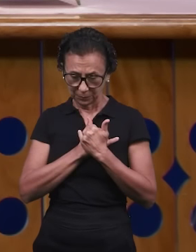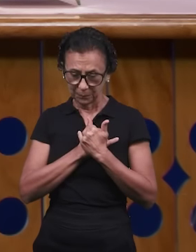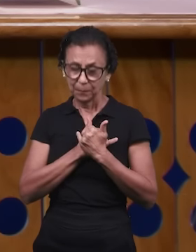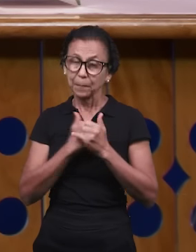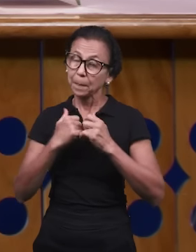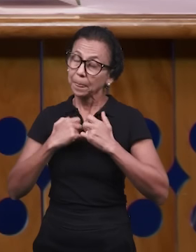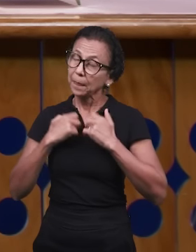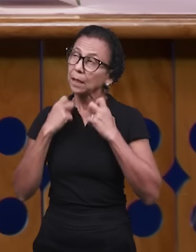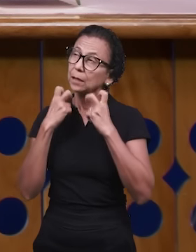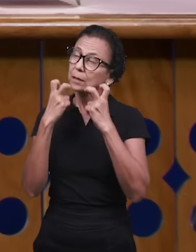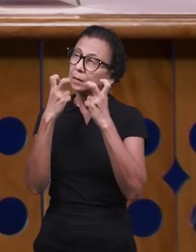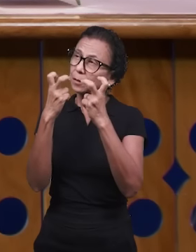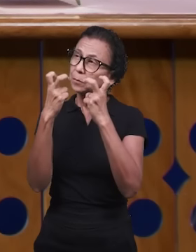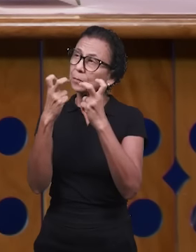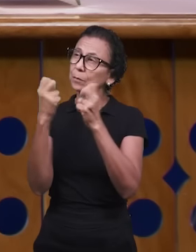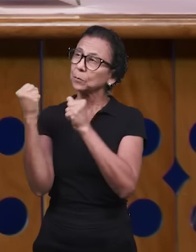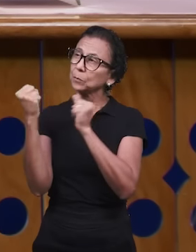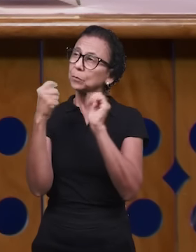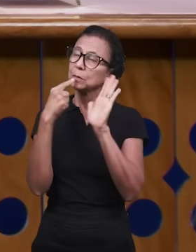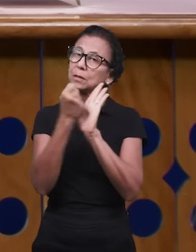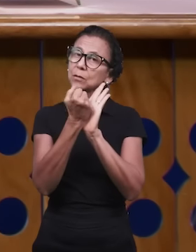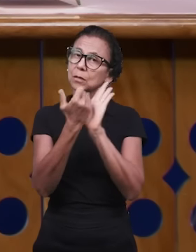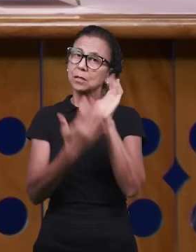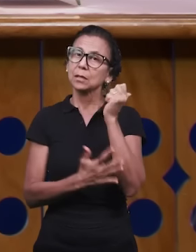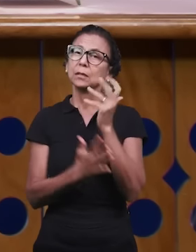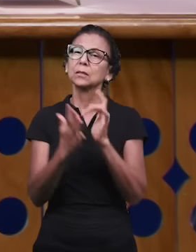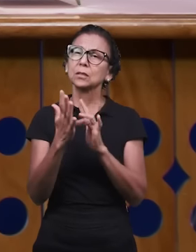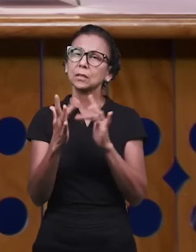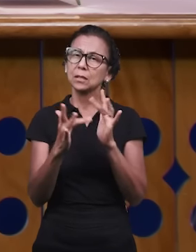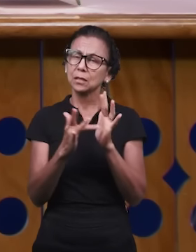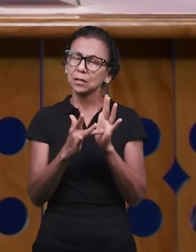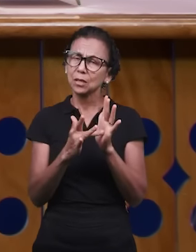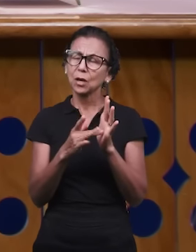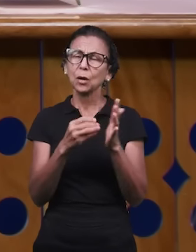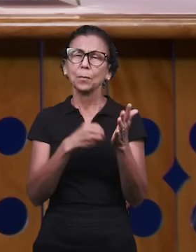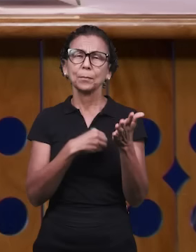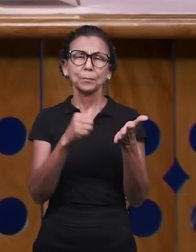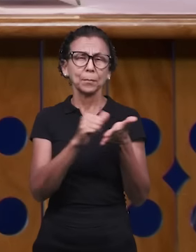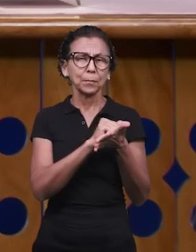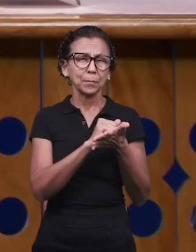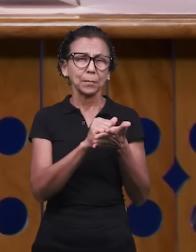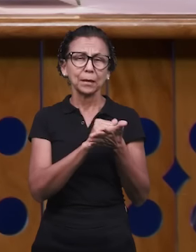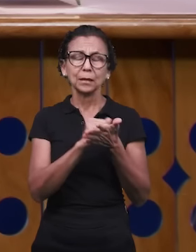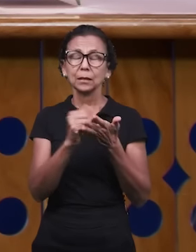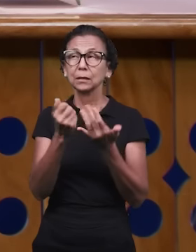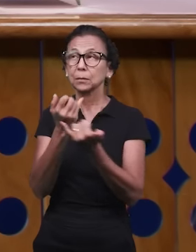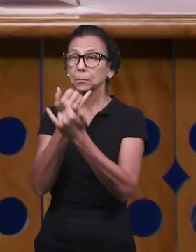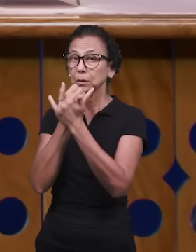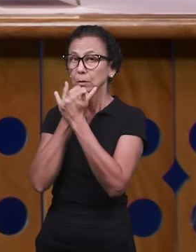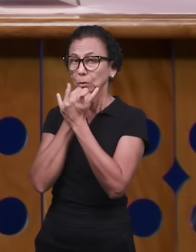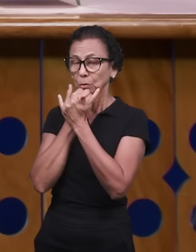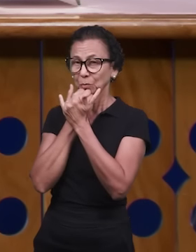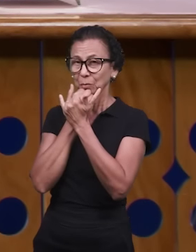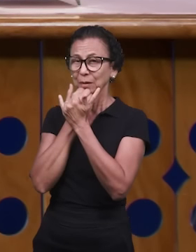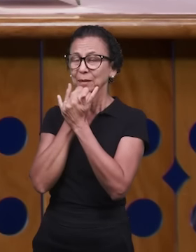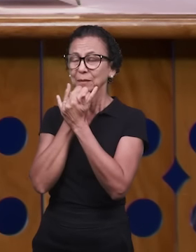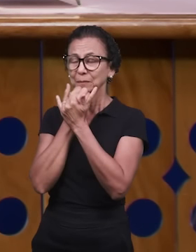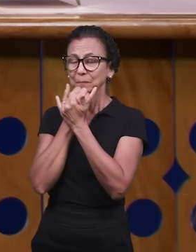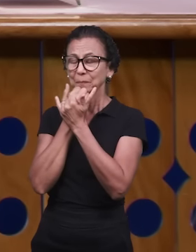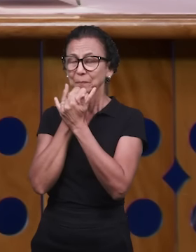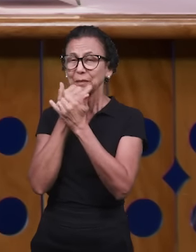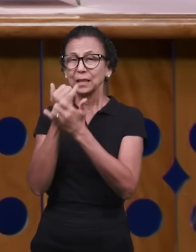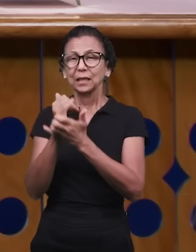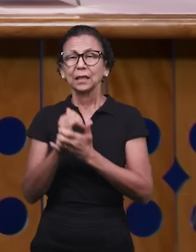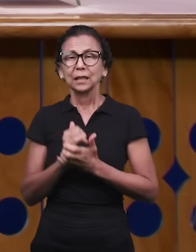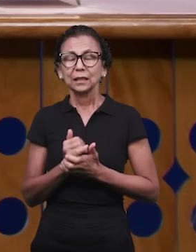clamamos pelo sangue de Jesus. Apaga toda a nossa transgressão e nos coloque, Senhor, além do véu,